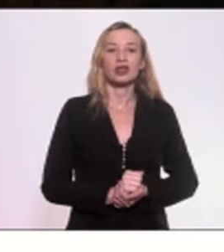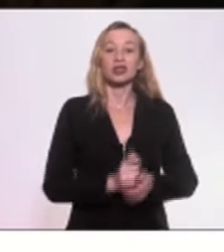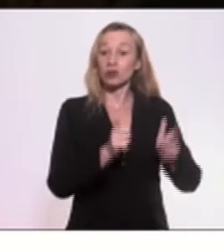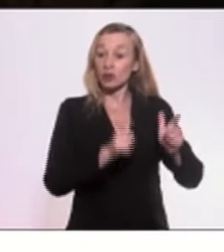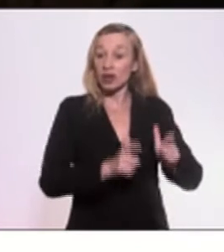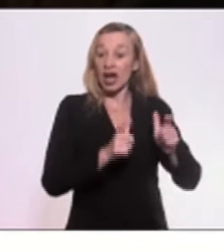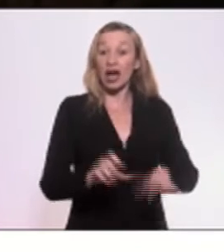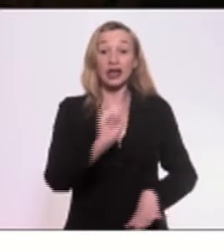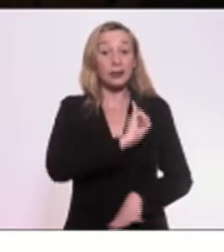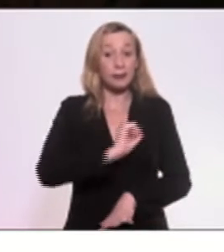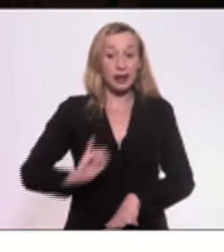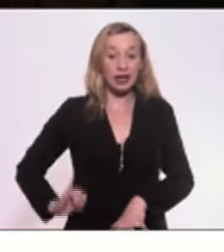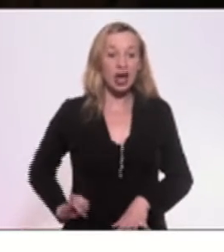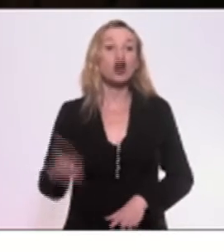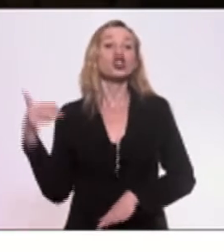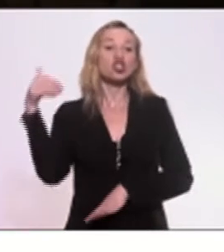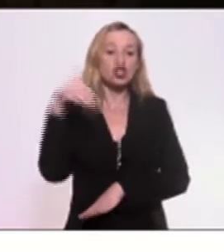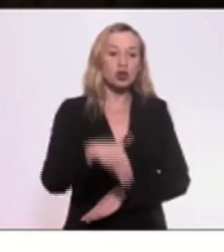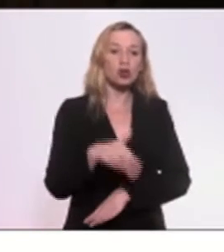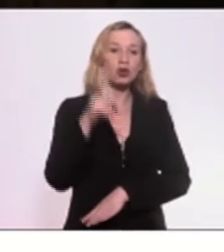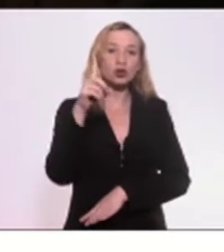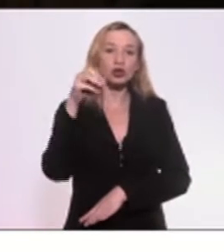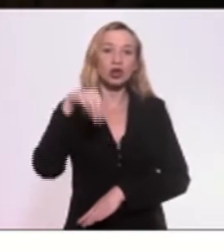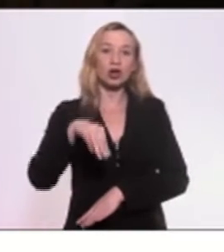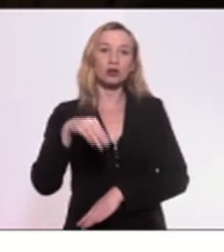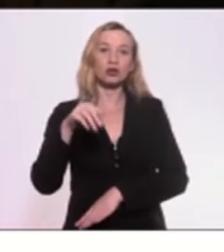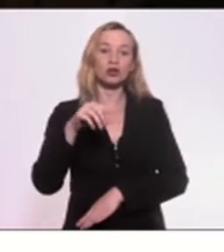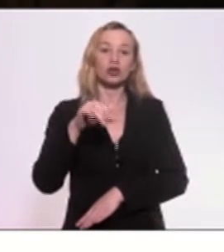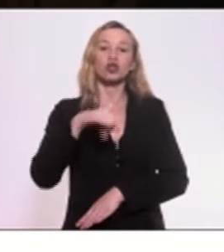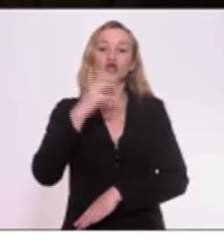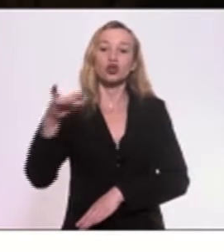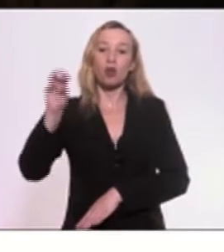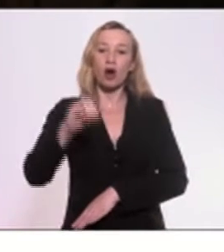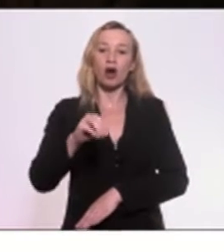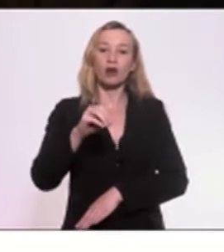Imperial, chegou Dom João VI em